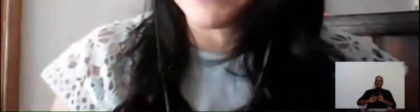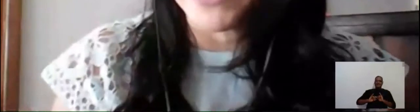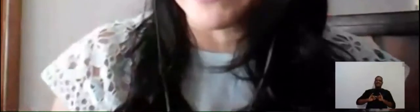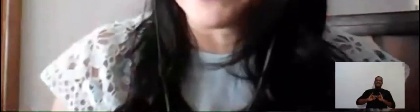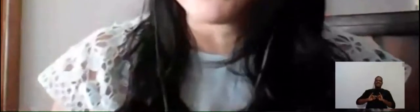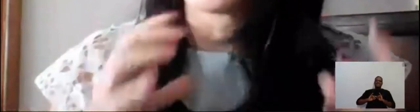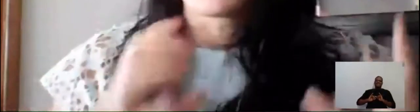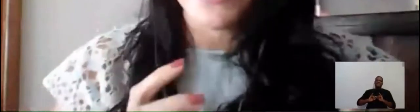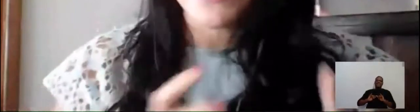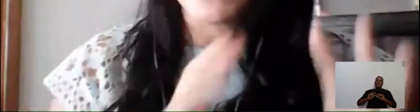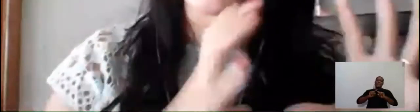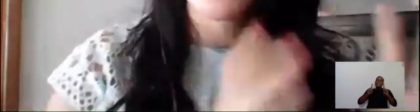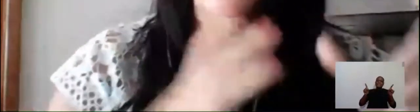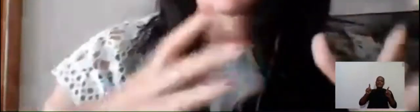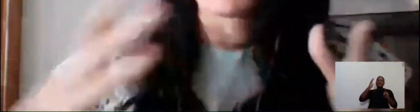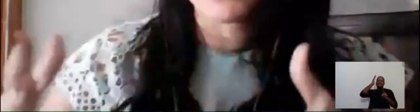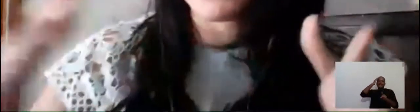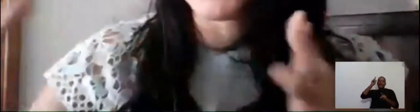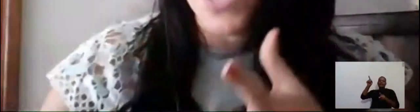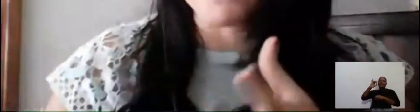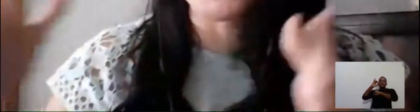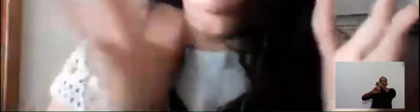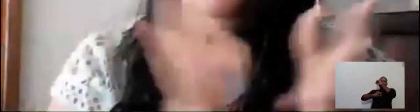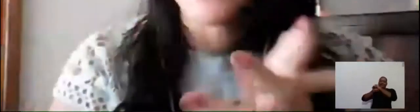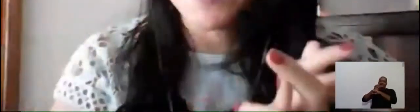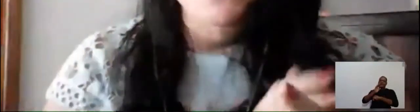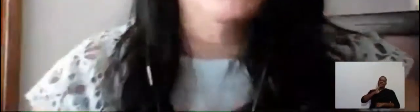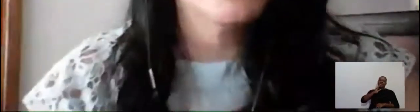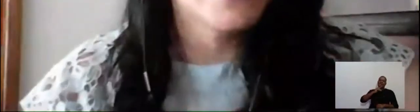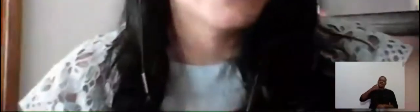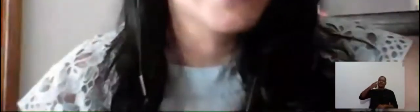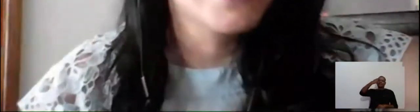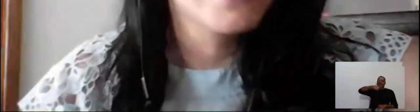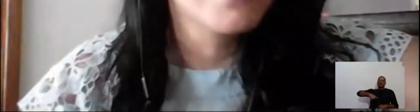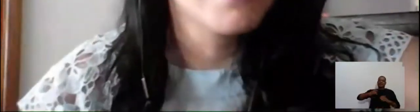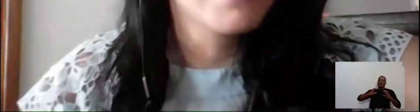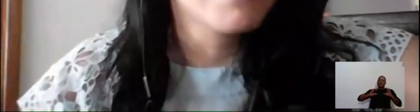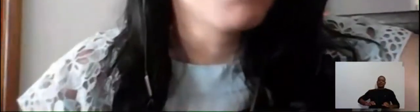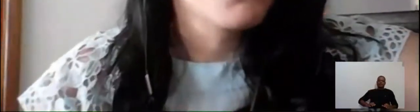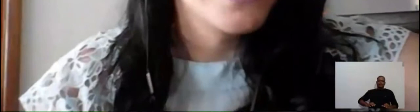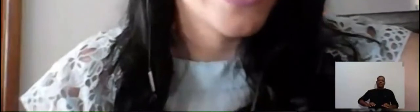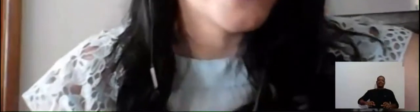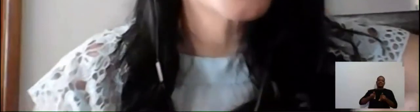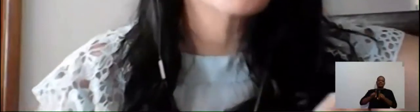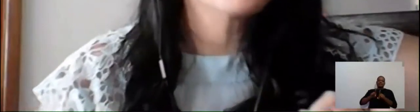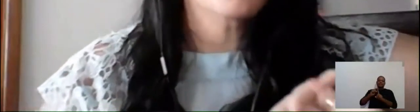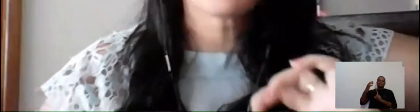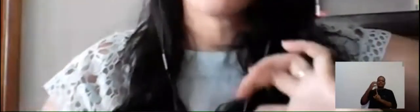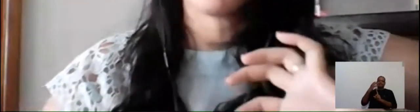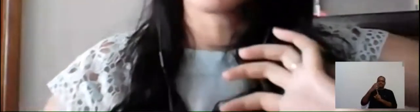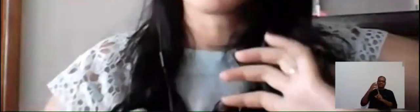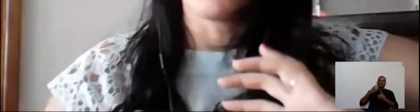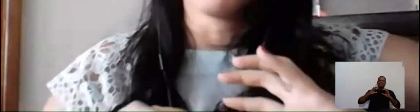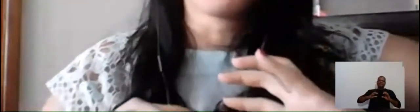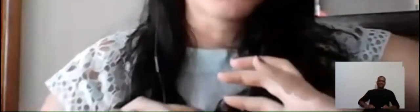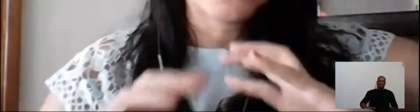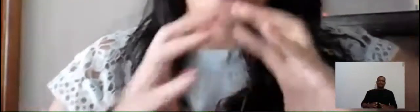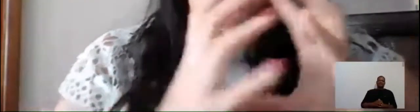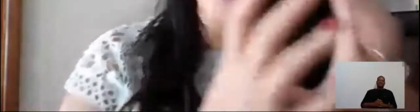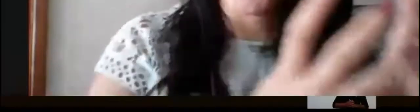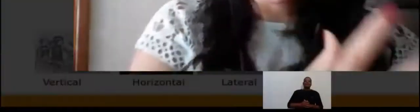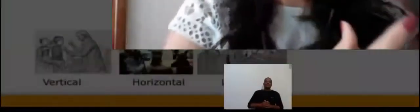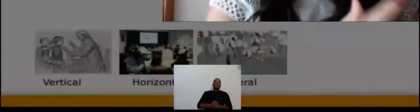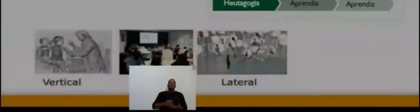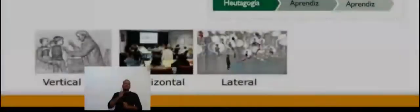o seu comportamento. Tá? Essa seria a evolução da web. Pode passar o slide. E aí a gente vem para a evolução